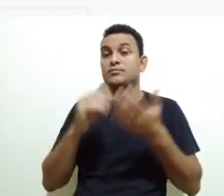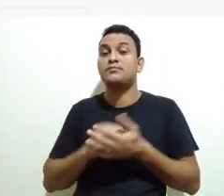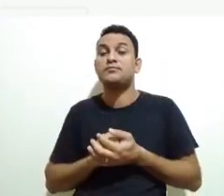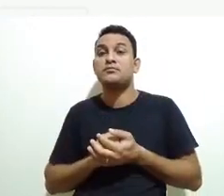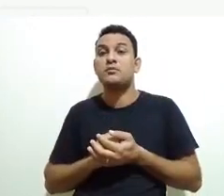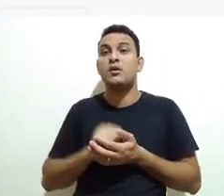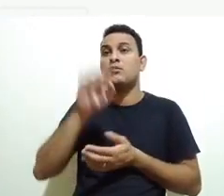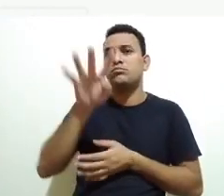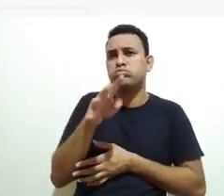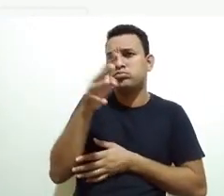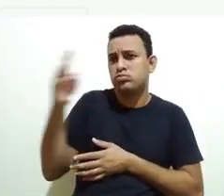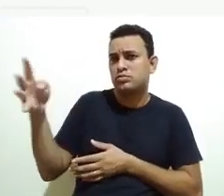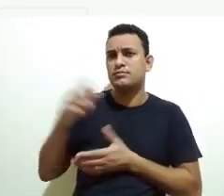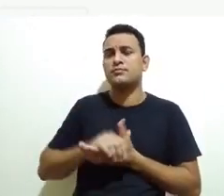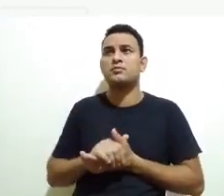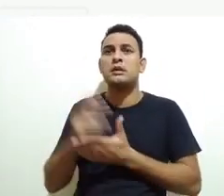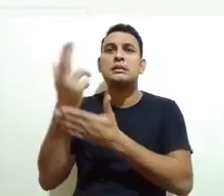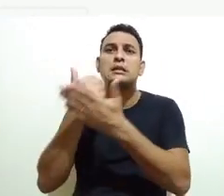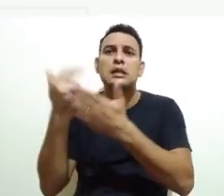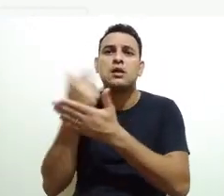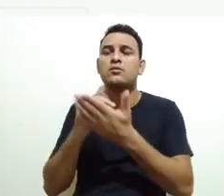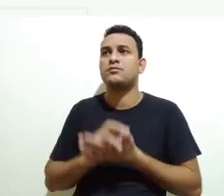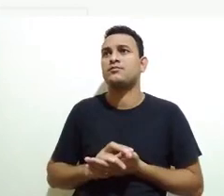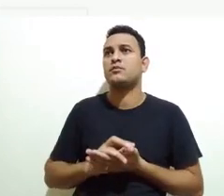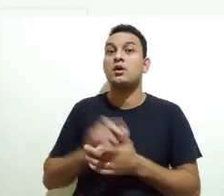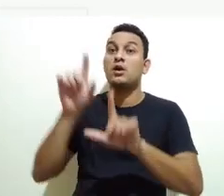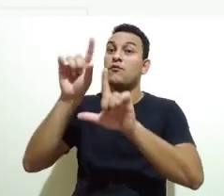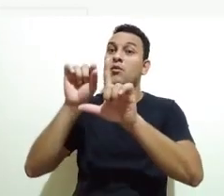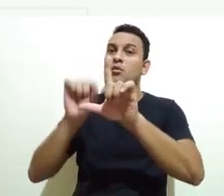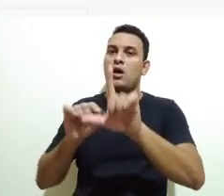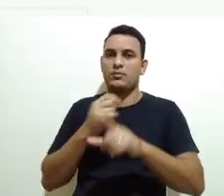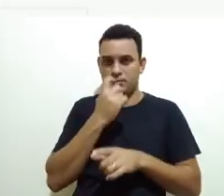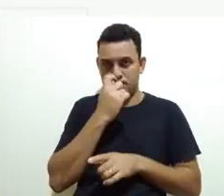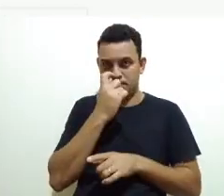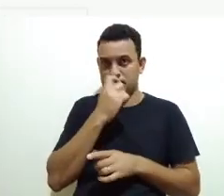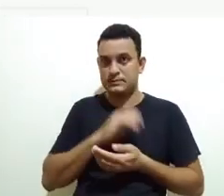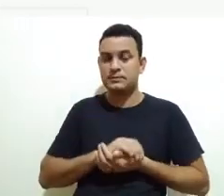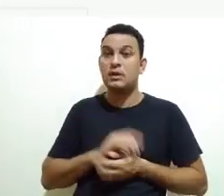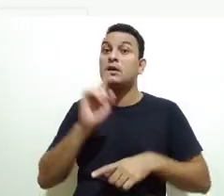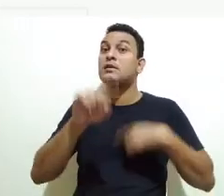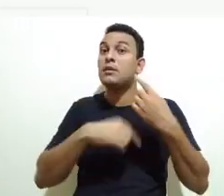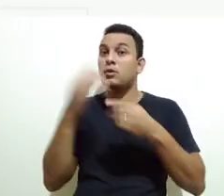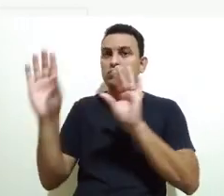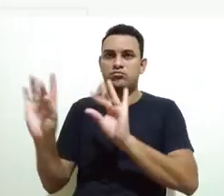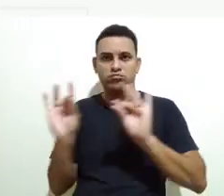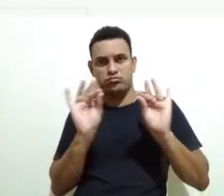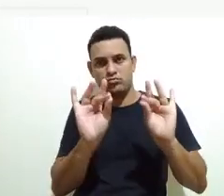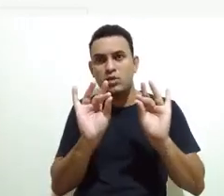Documentos, Apresentações, Planilhas, Desenhos e